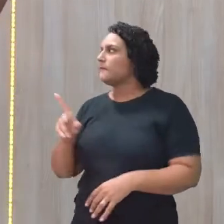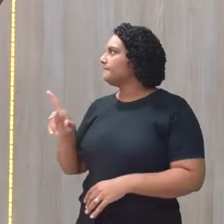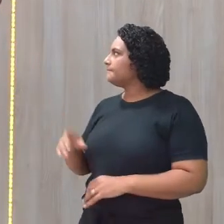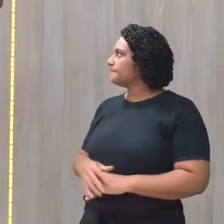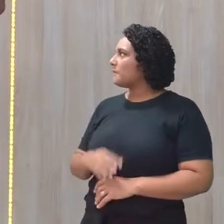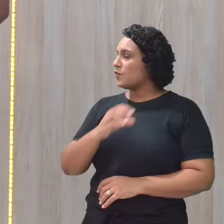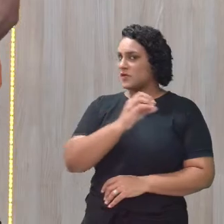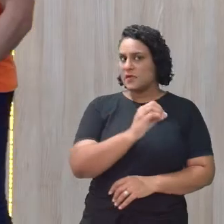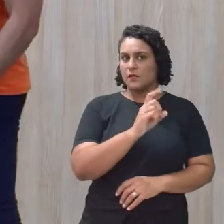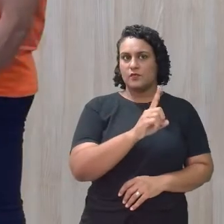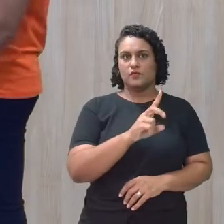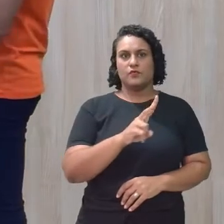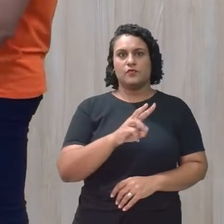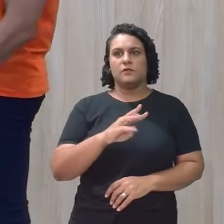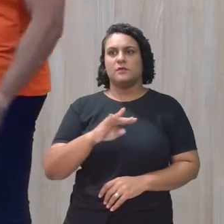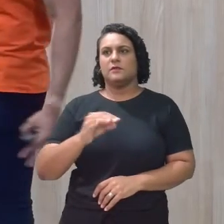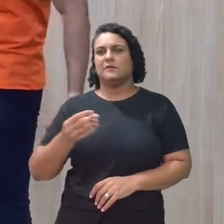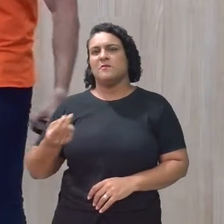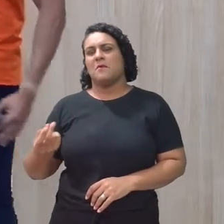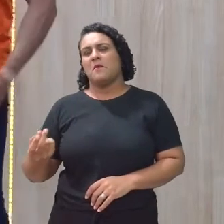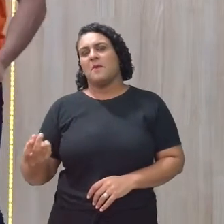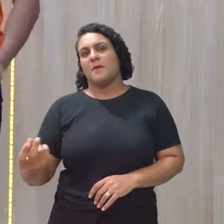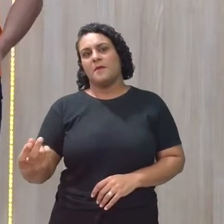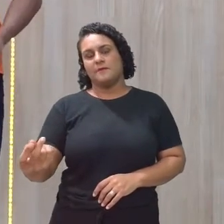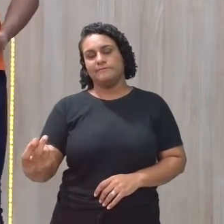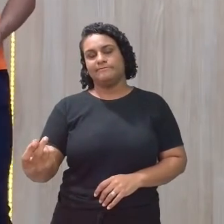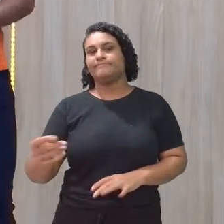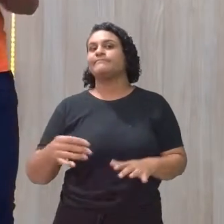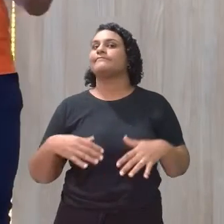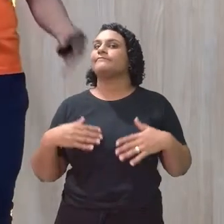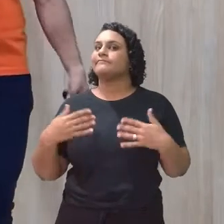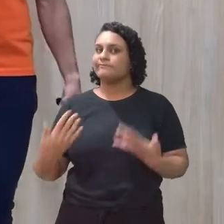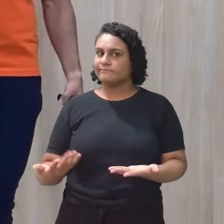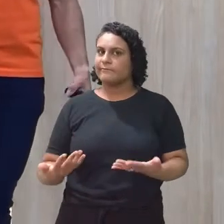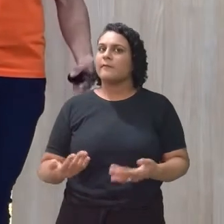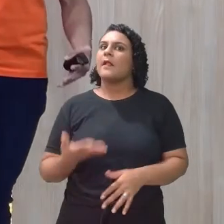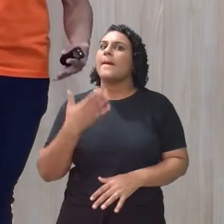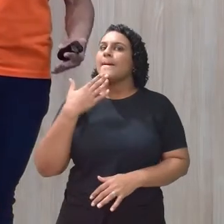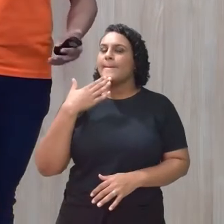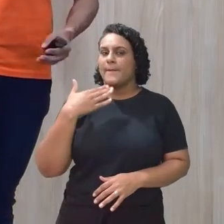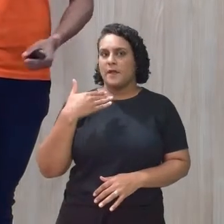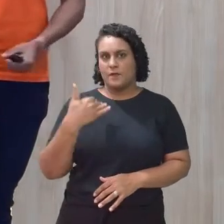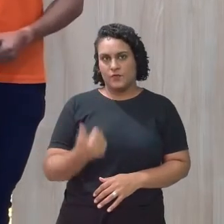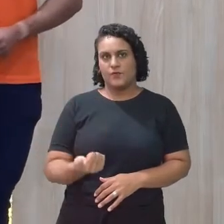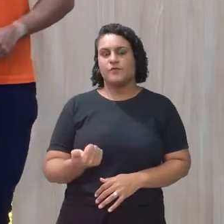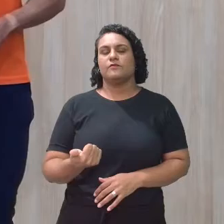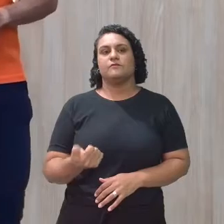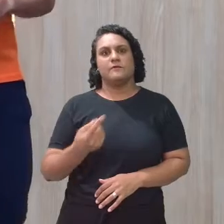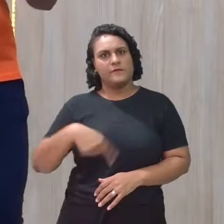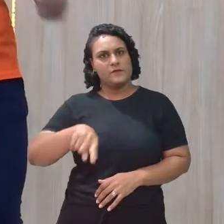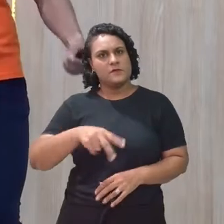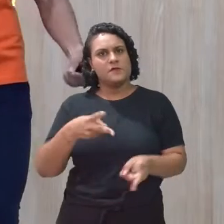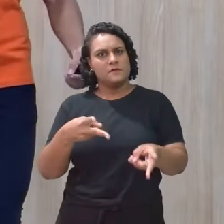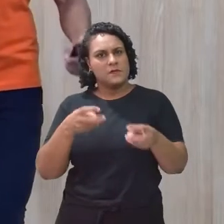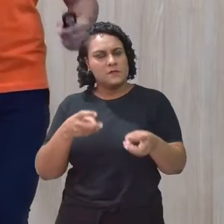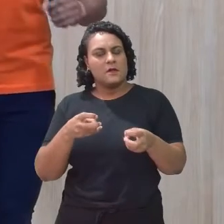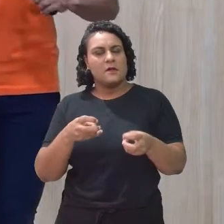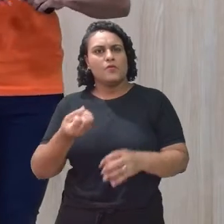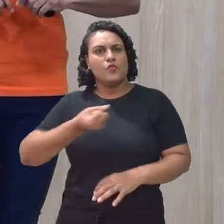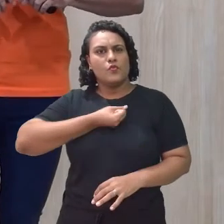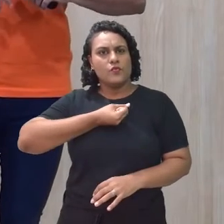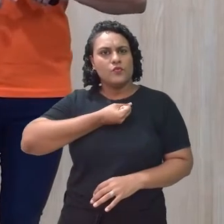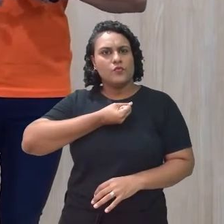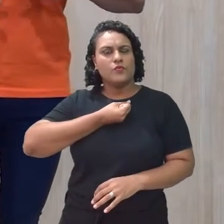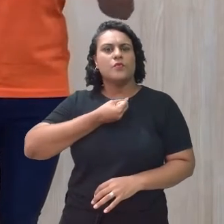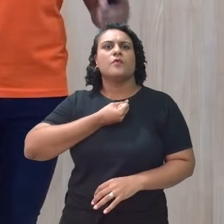0, 1, 2, 3 até o infinito, aí as coisas melhoraram, né? Então, você pode notar que o número, ele